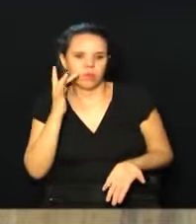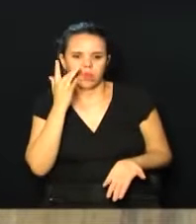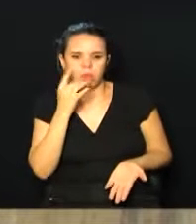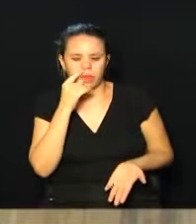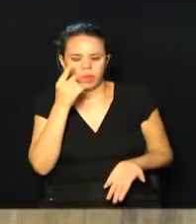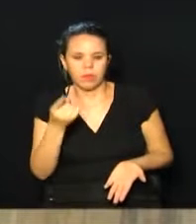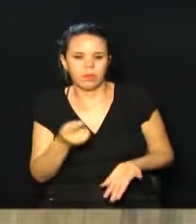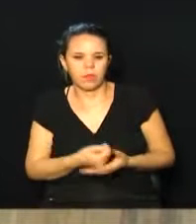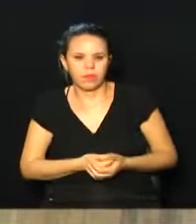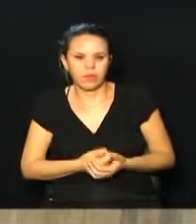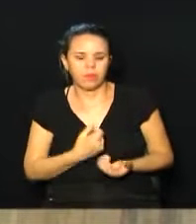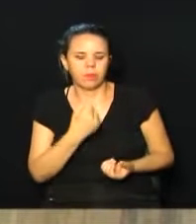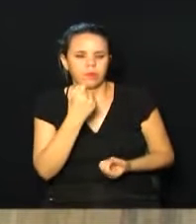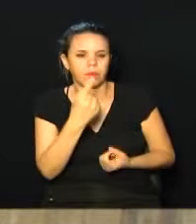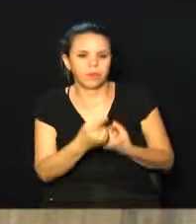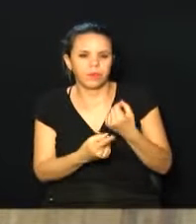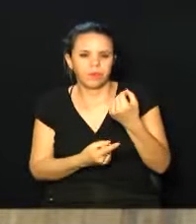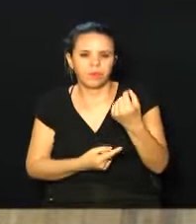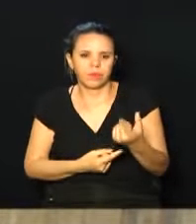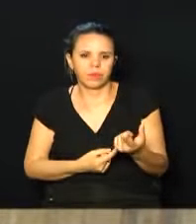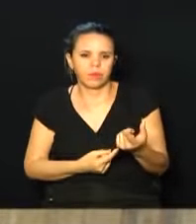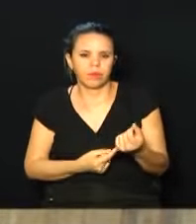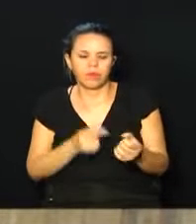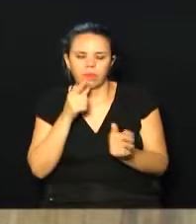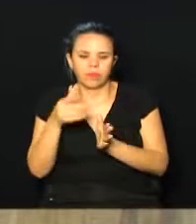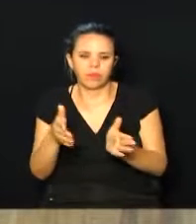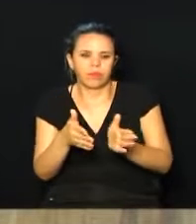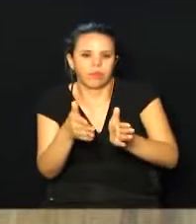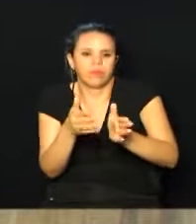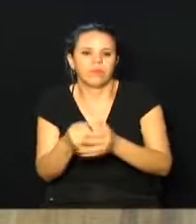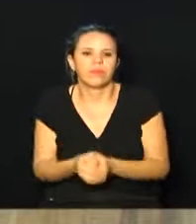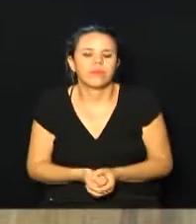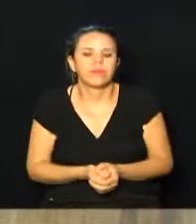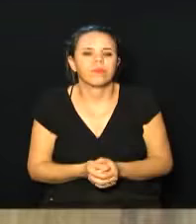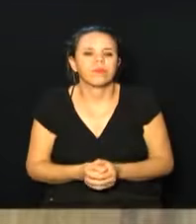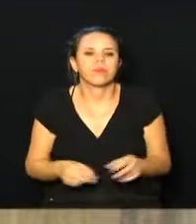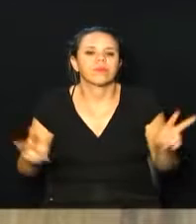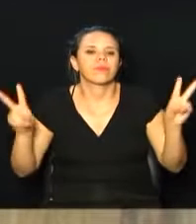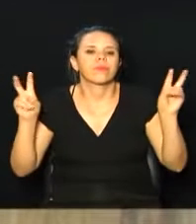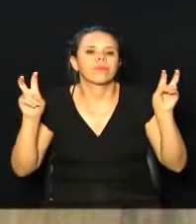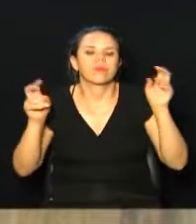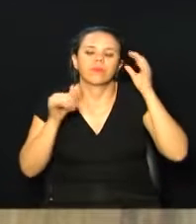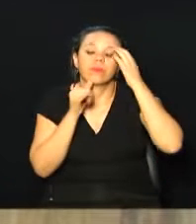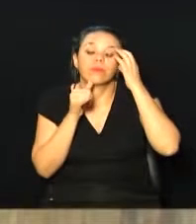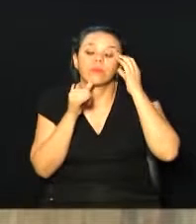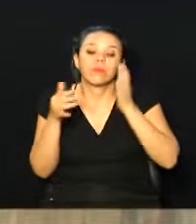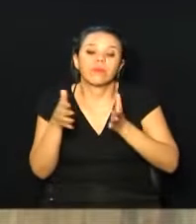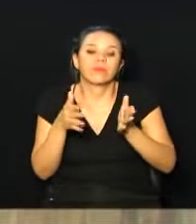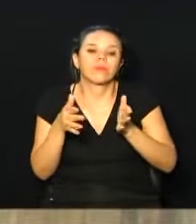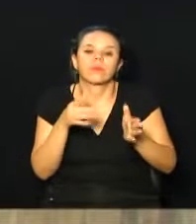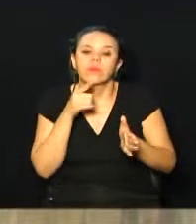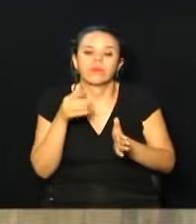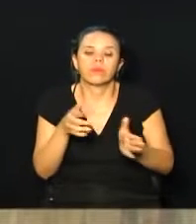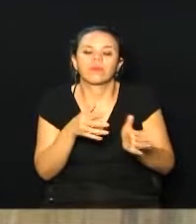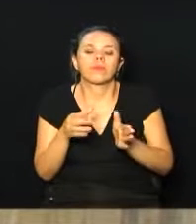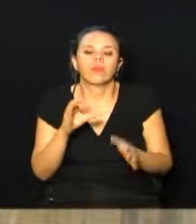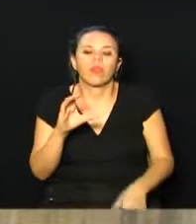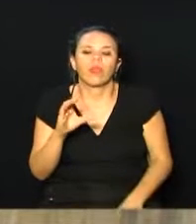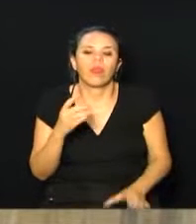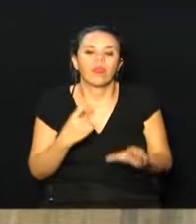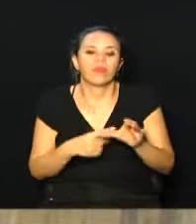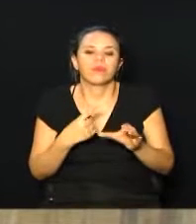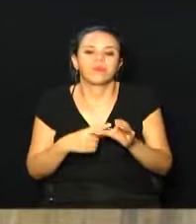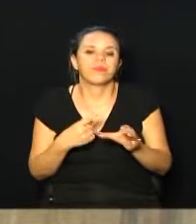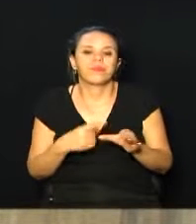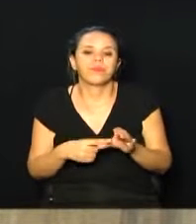Verde, algumas, né, alagamentos em relação, por exemplo, por onde passa o rio Capivari. Queria que o senhor fizesse